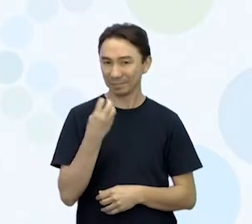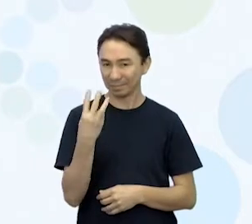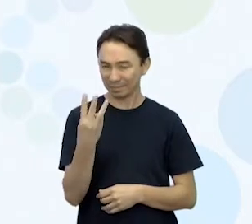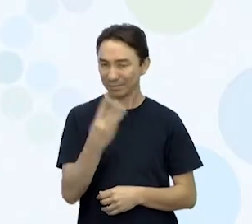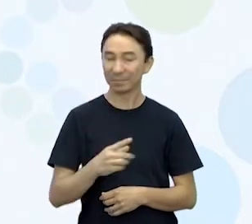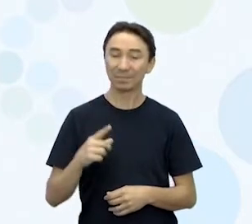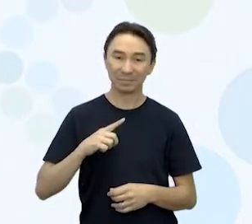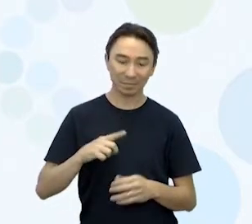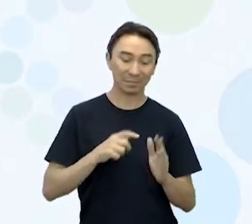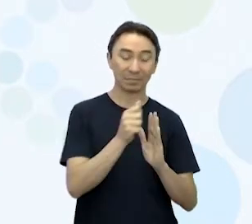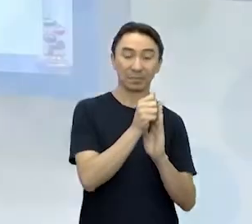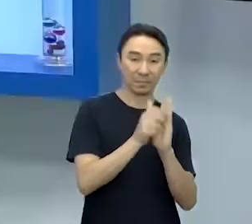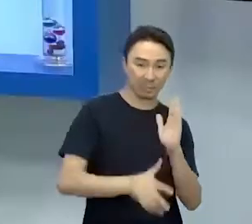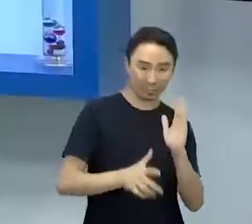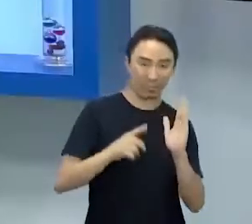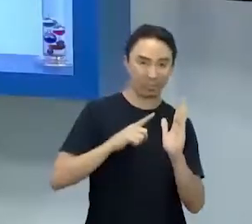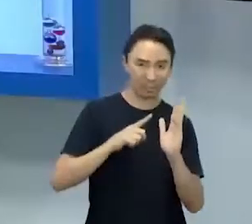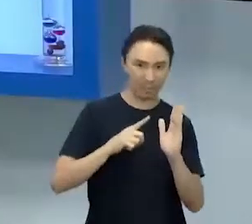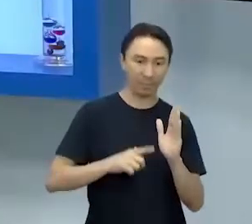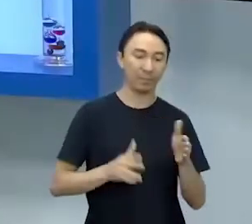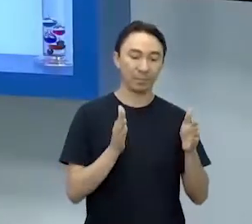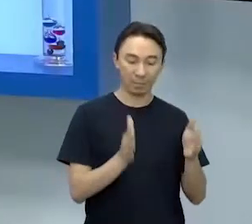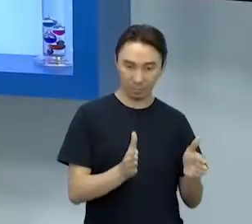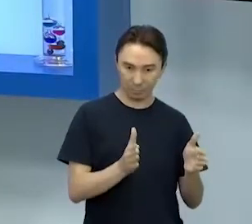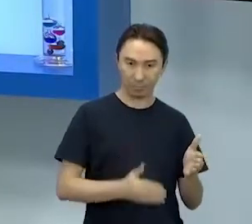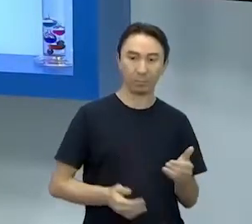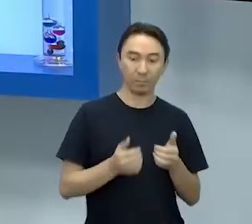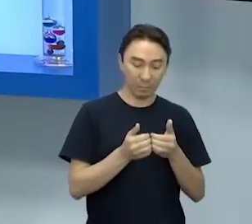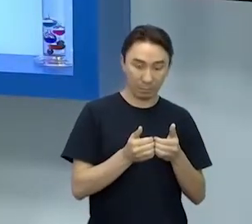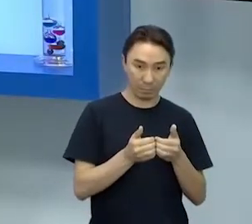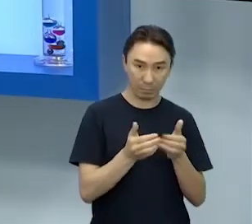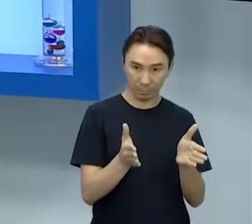durante a atividade. Nós temos introdução,